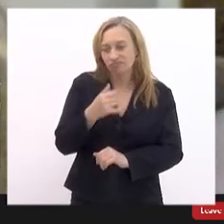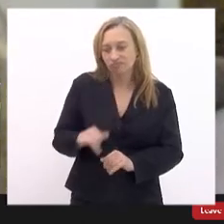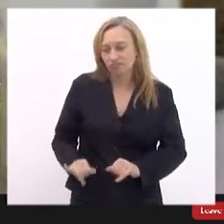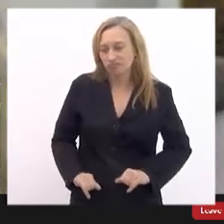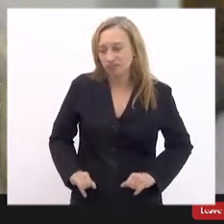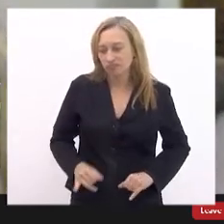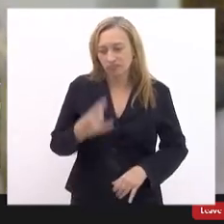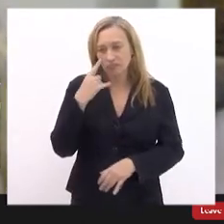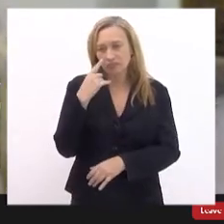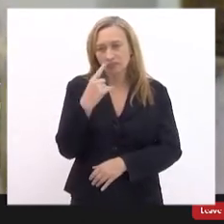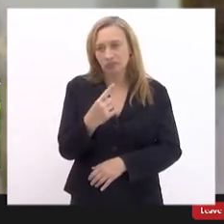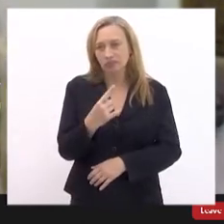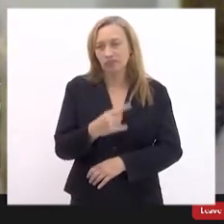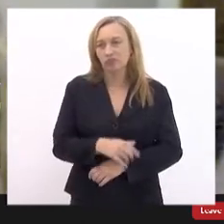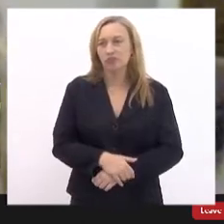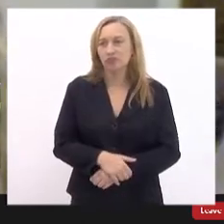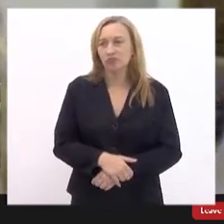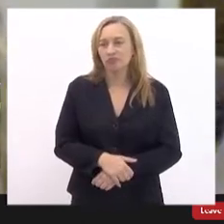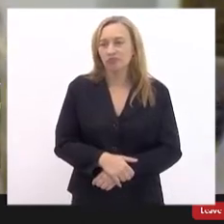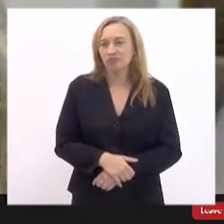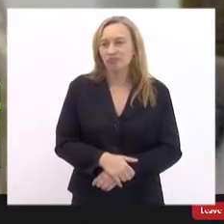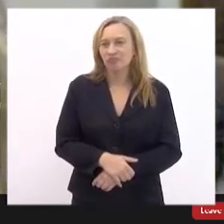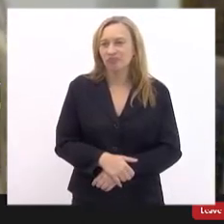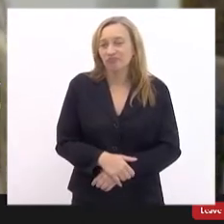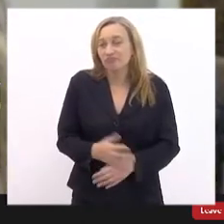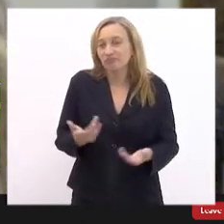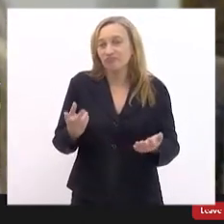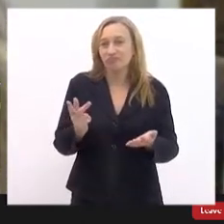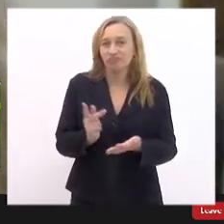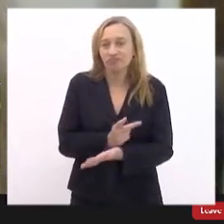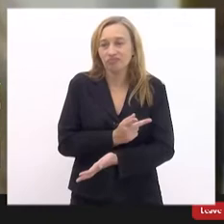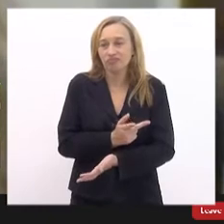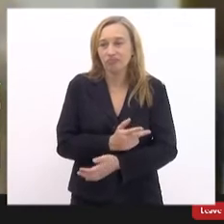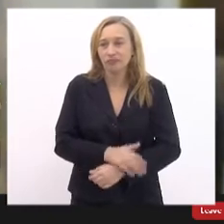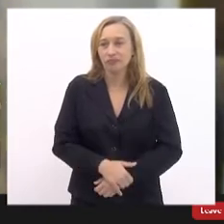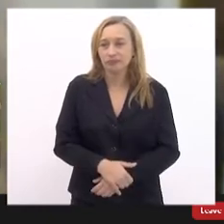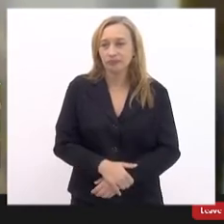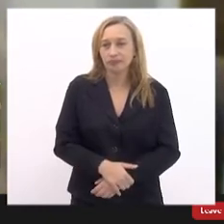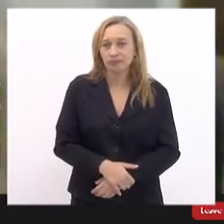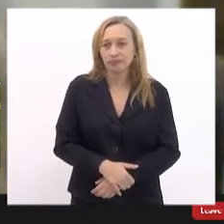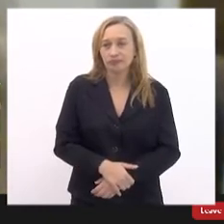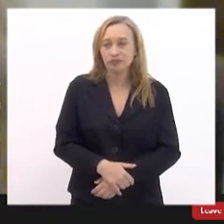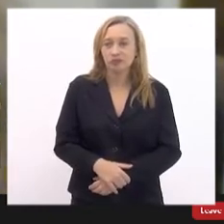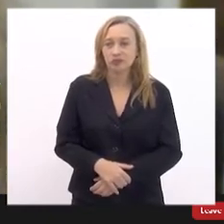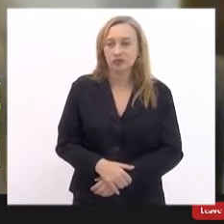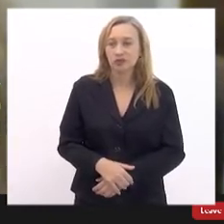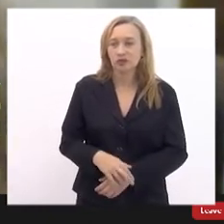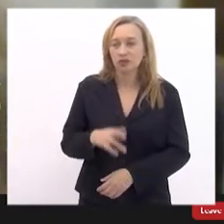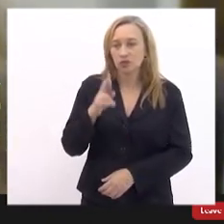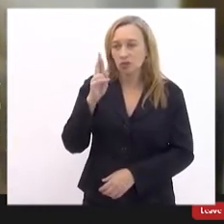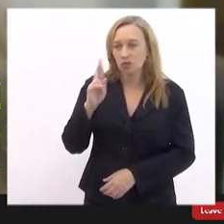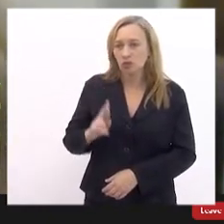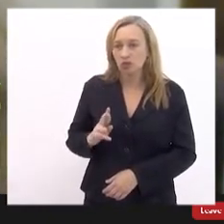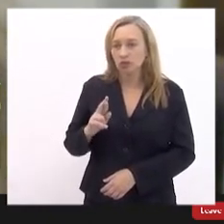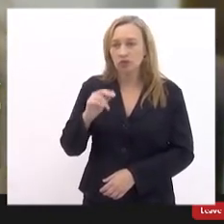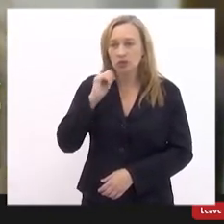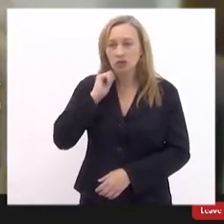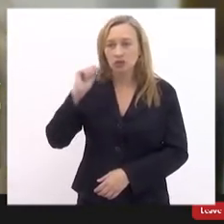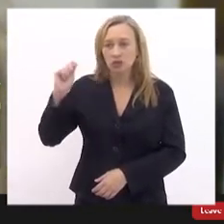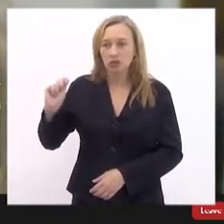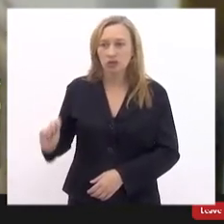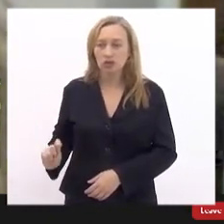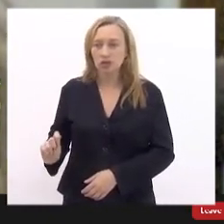de ver esse episódio entre Rússia e Ucrânia.